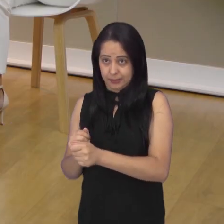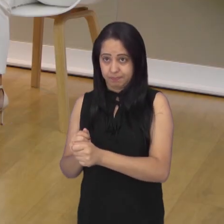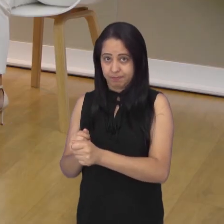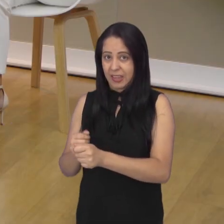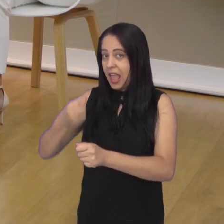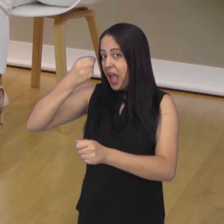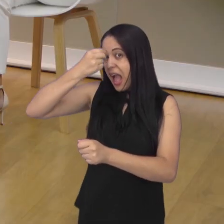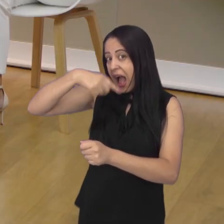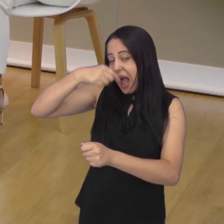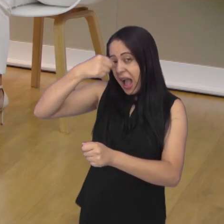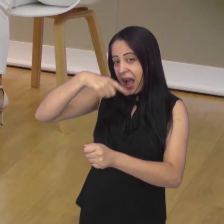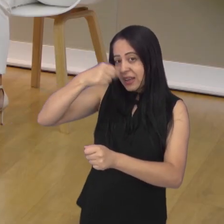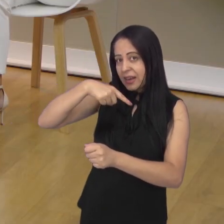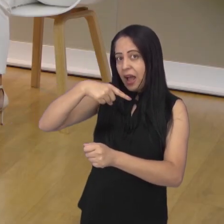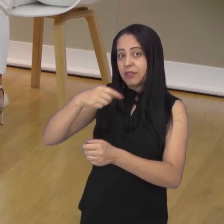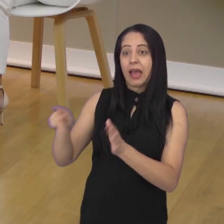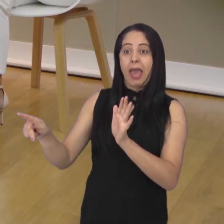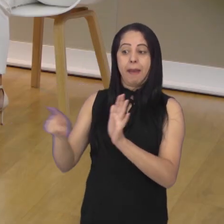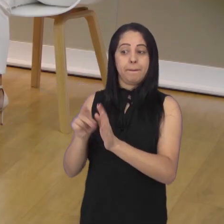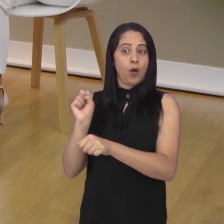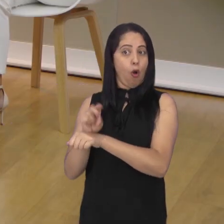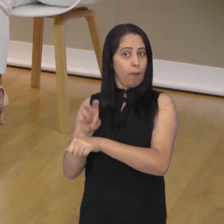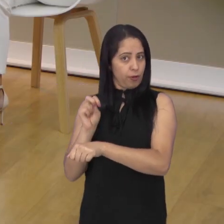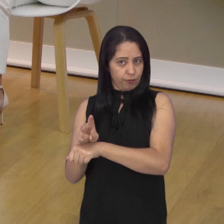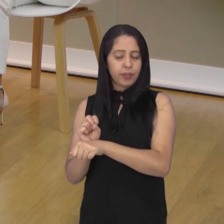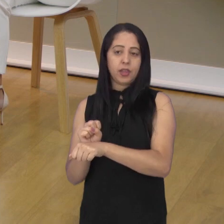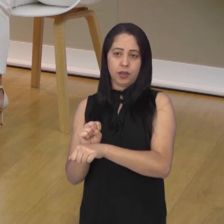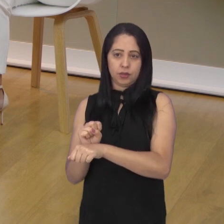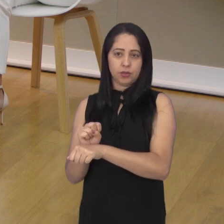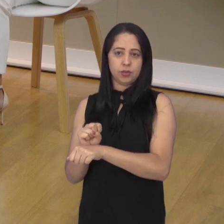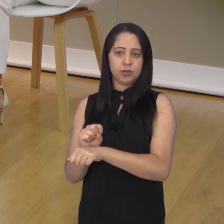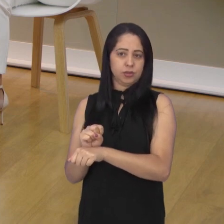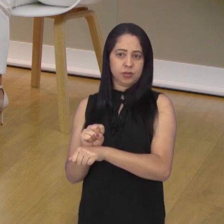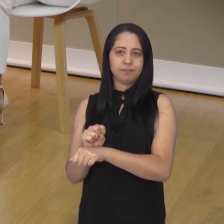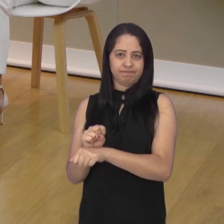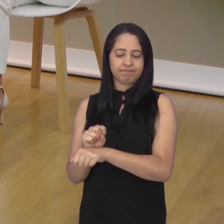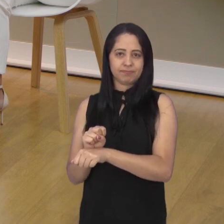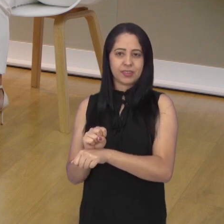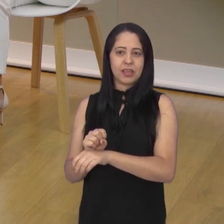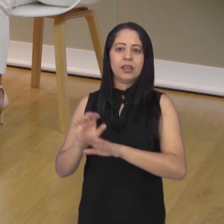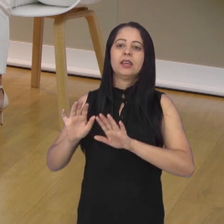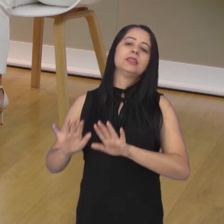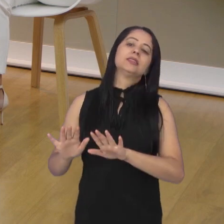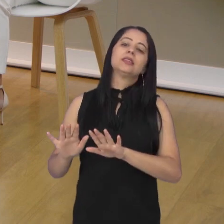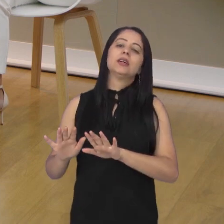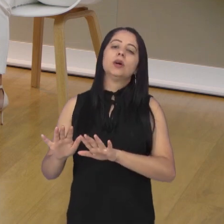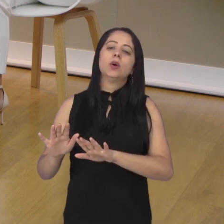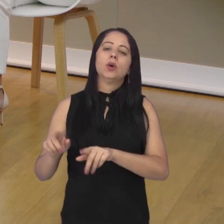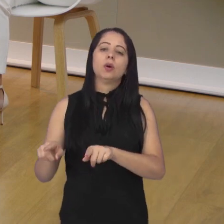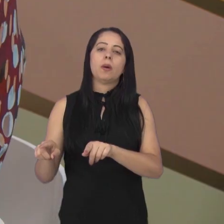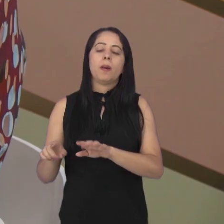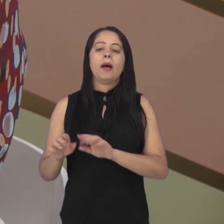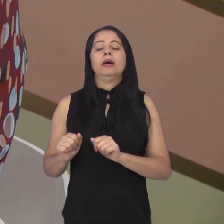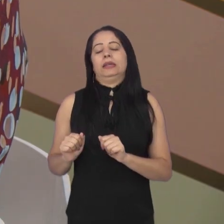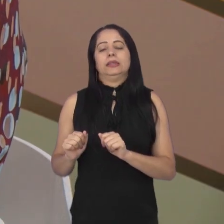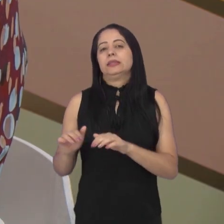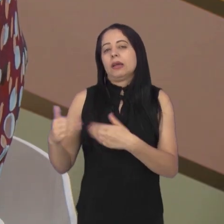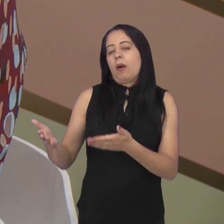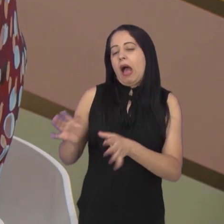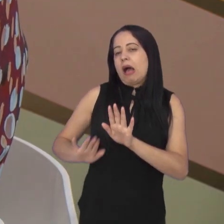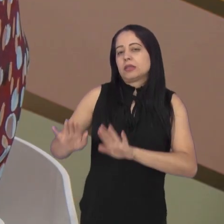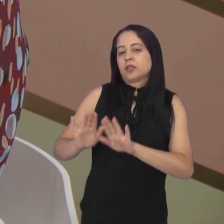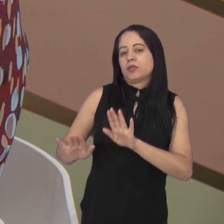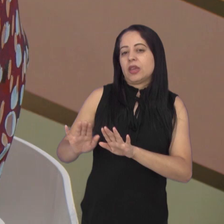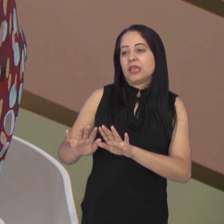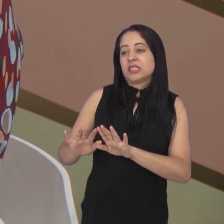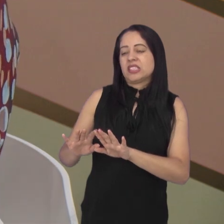Os resfriados, eles são causas virais, então a gente tem manifestações sistêmicas, não só localizada como na rinite de nariz.